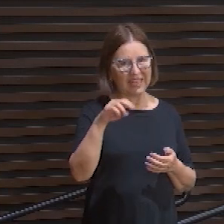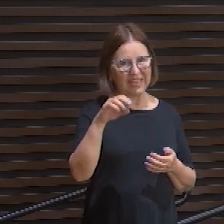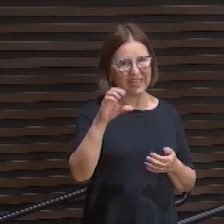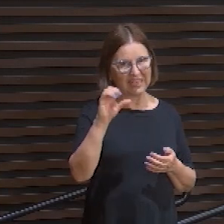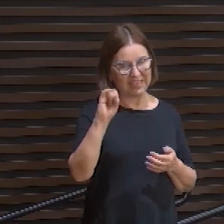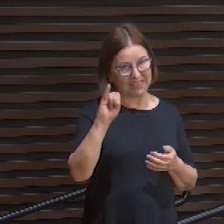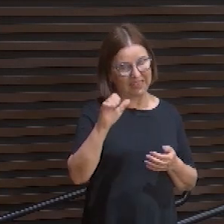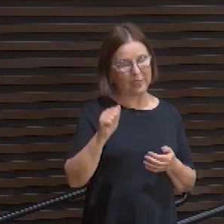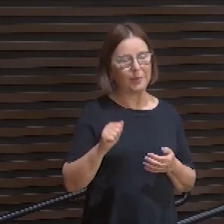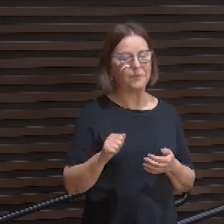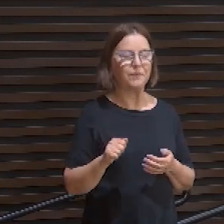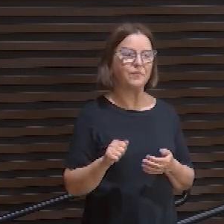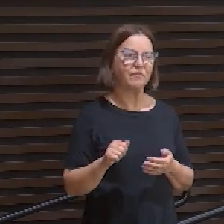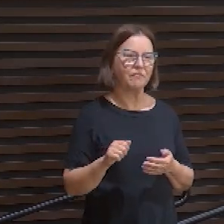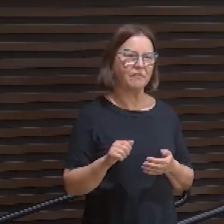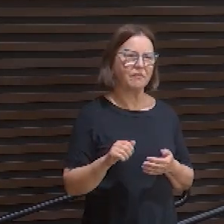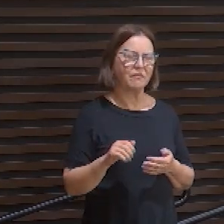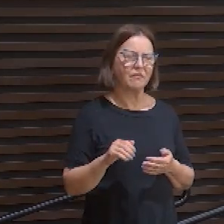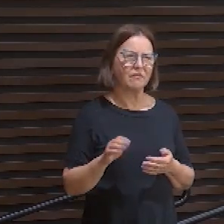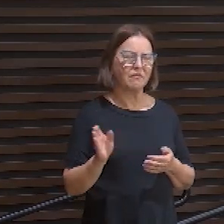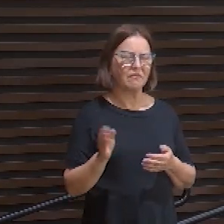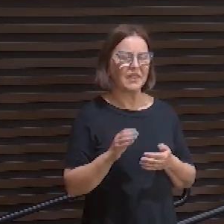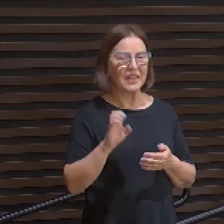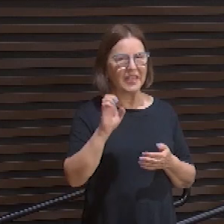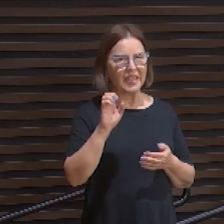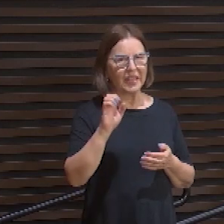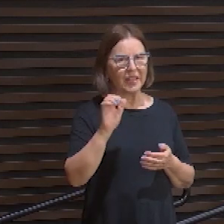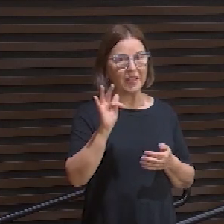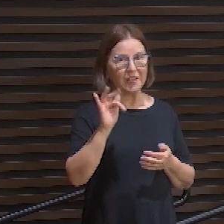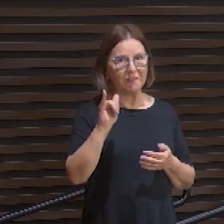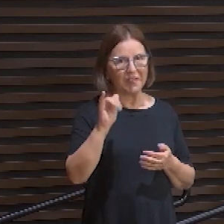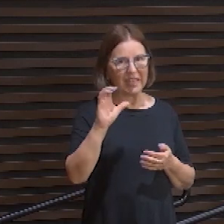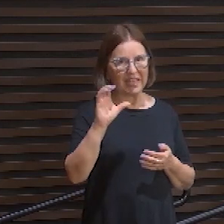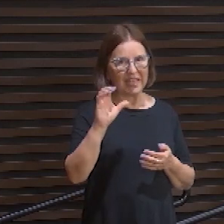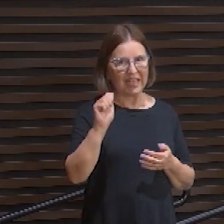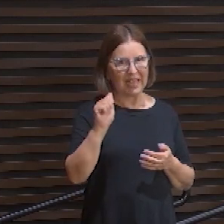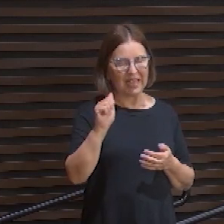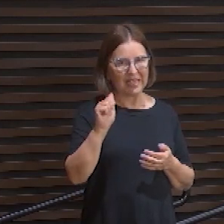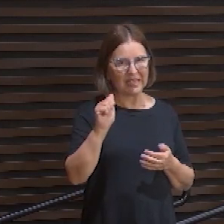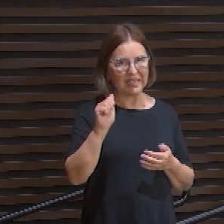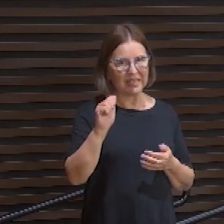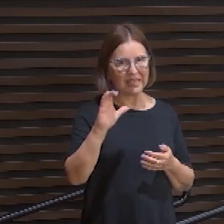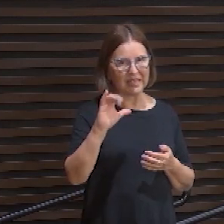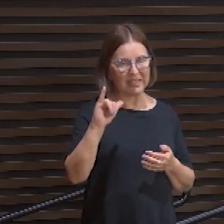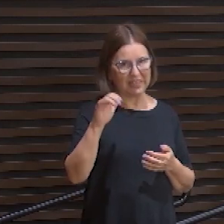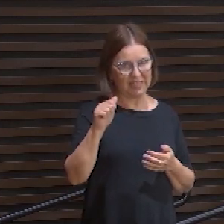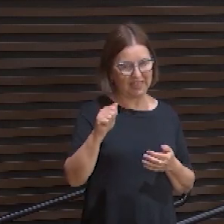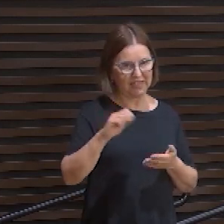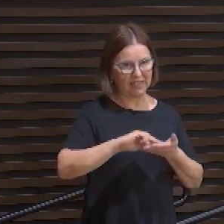Eficácia se refere a fazer o que precisa ser feito.